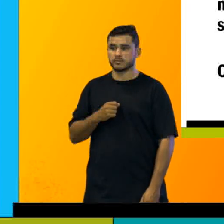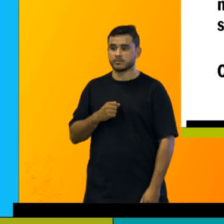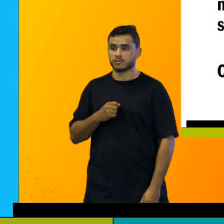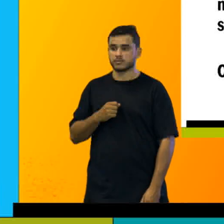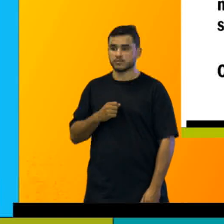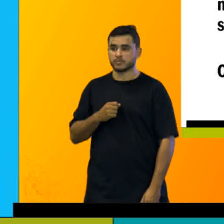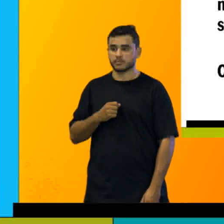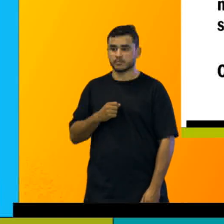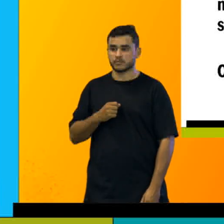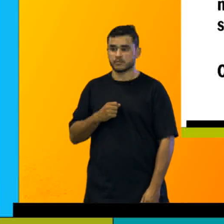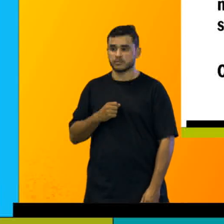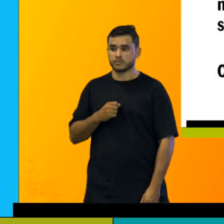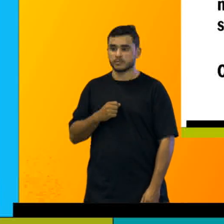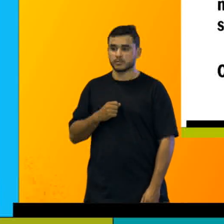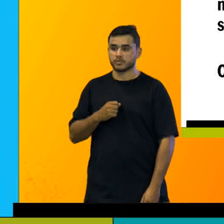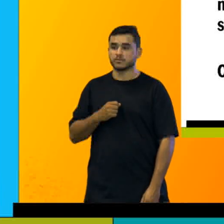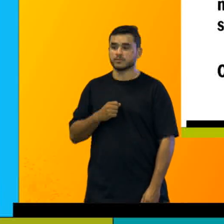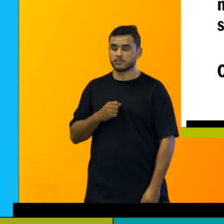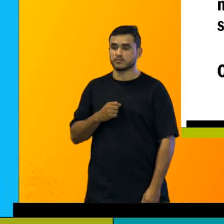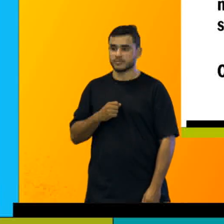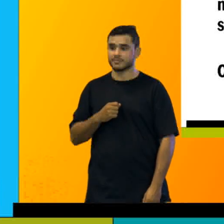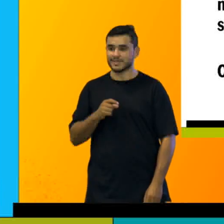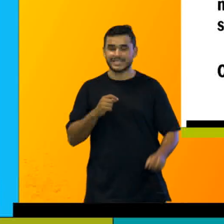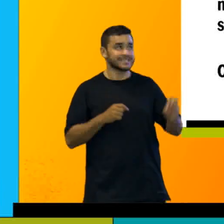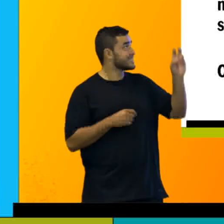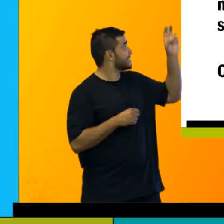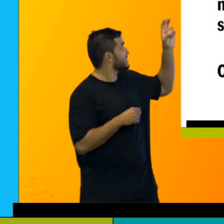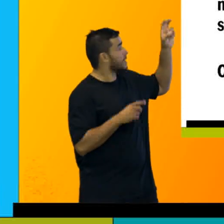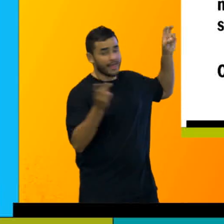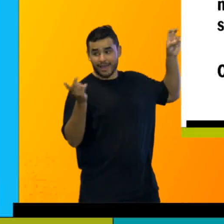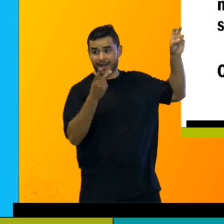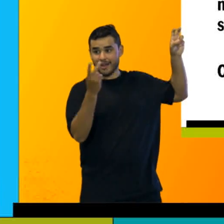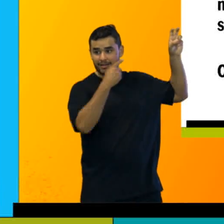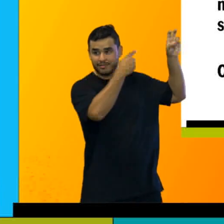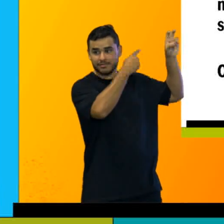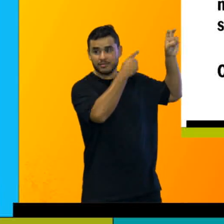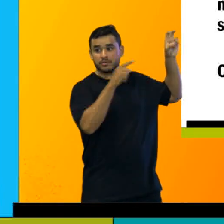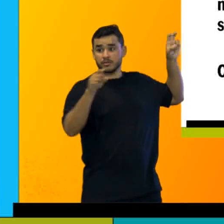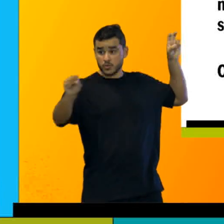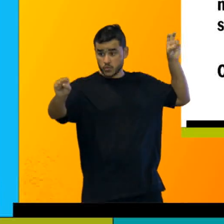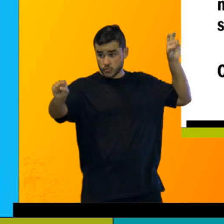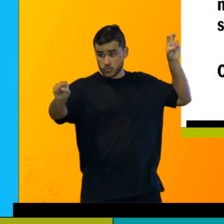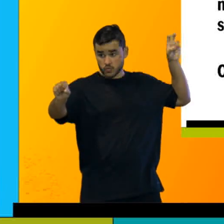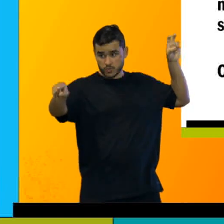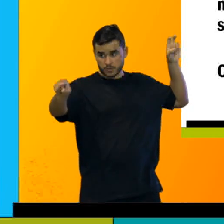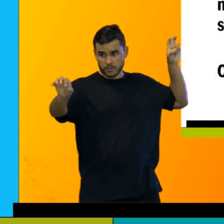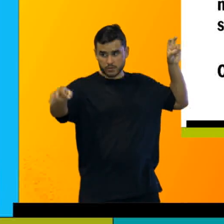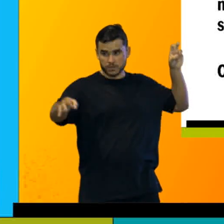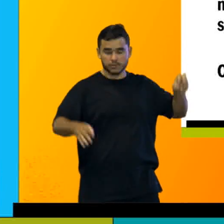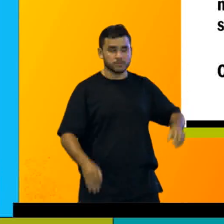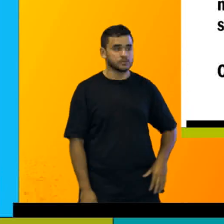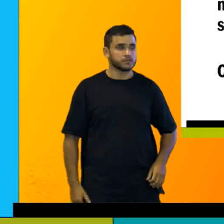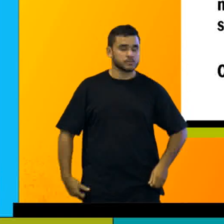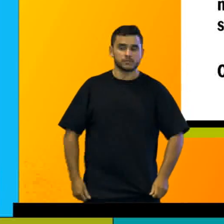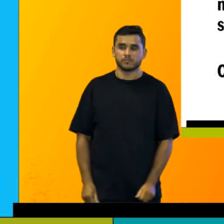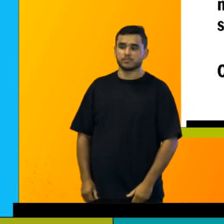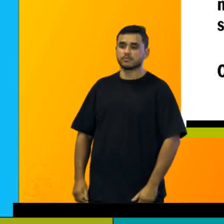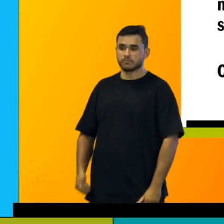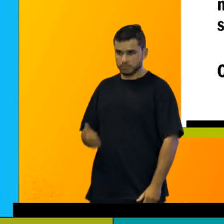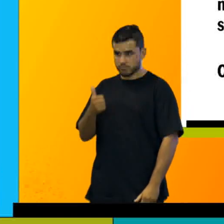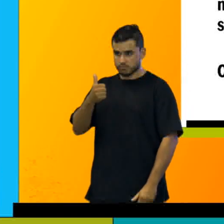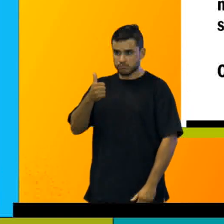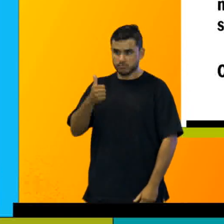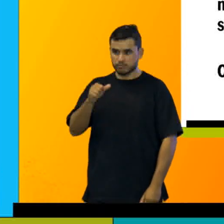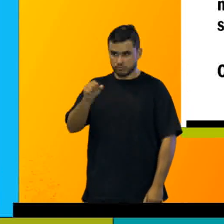vocês se organizarem aí. Não sei porque o meu está 5 aqui, mas é a questão 8 do material de vocês, tá bom? Vamos lá. Então, a volemia V de um indivíduo é a